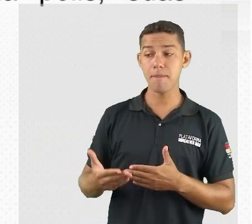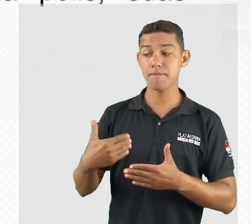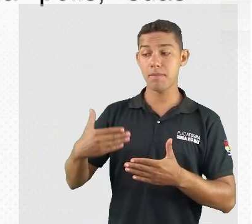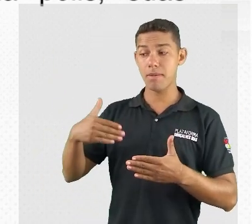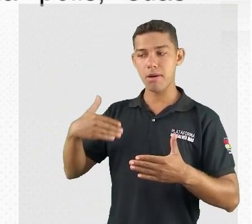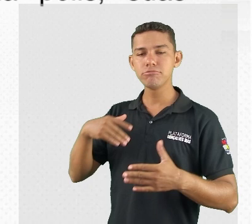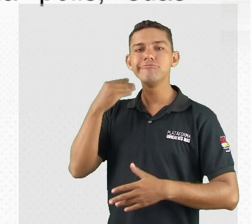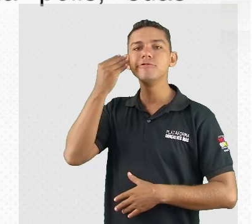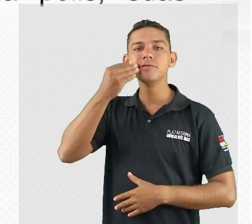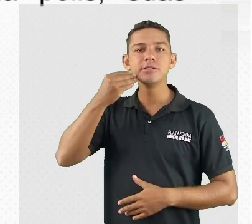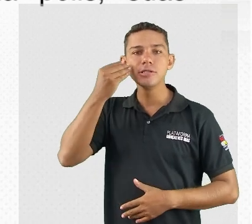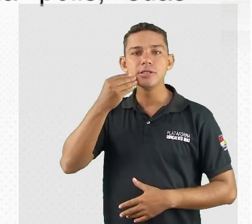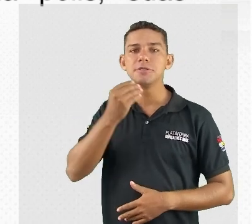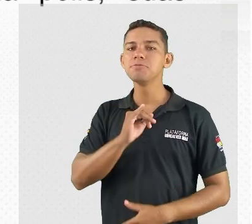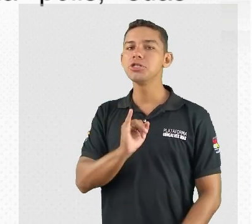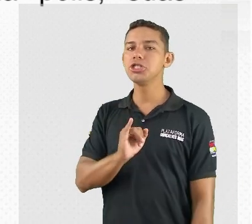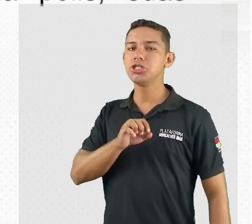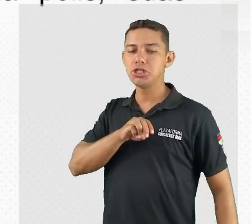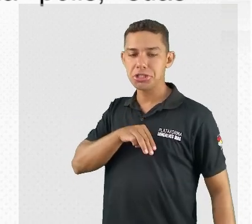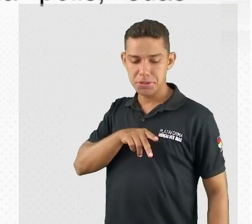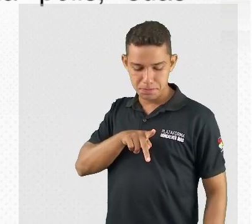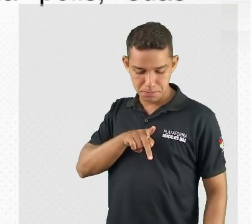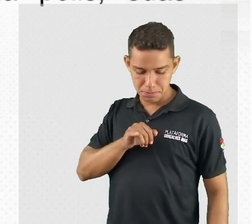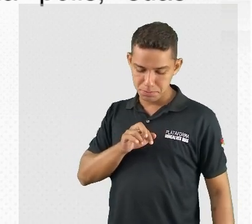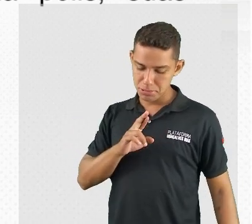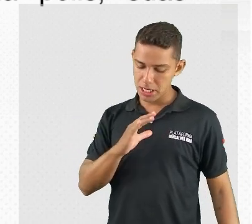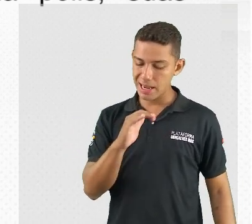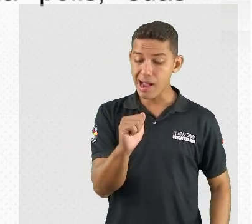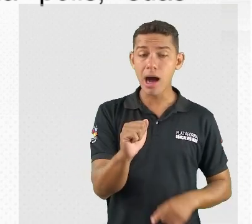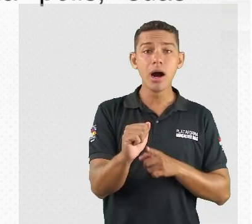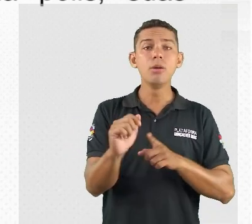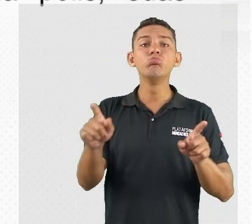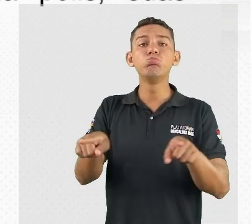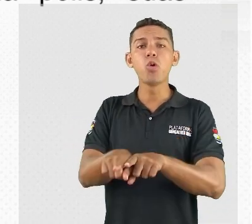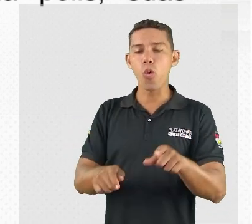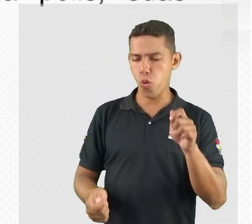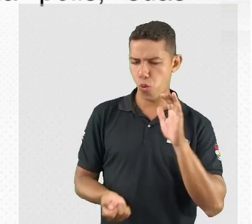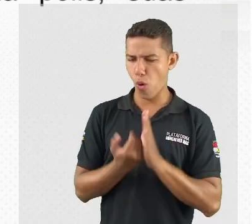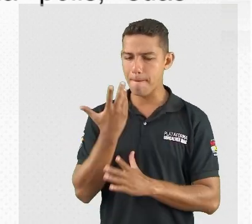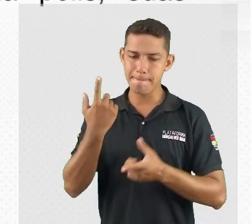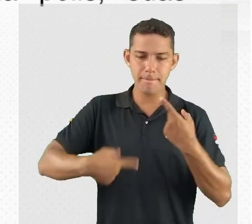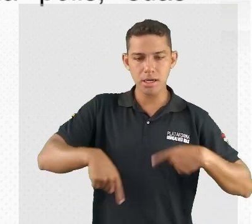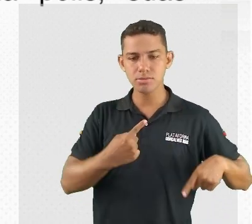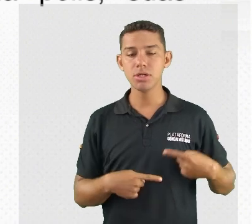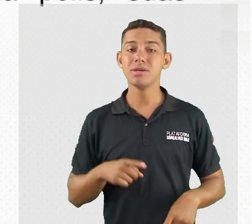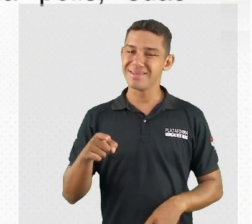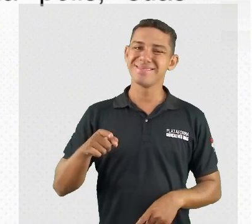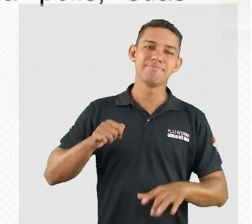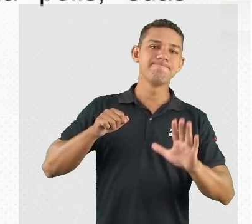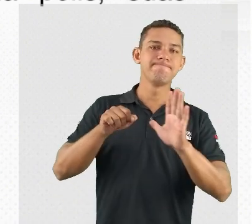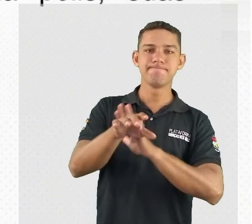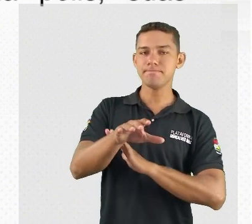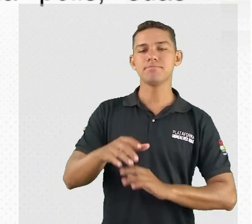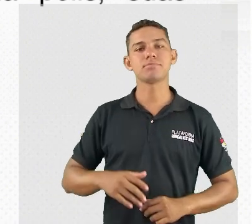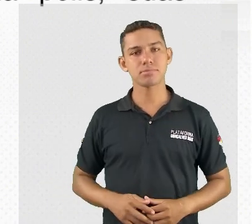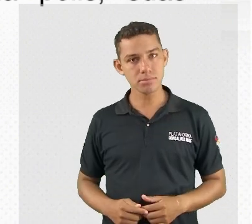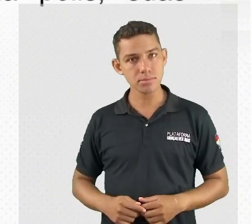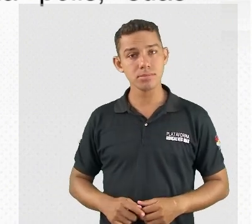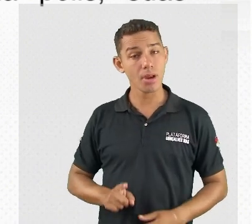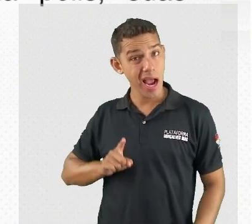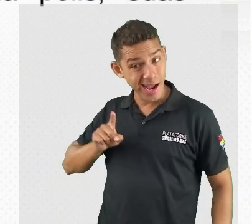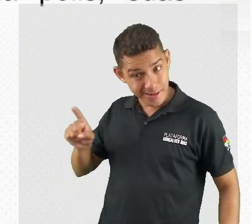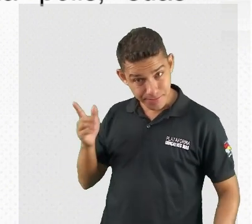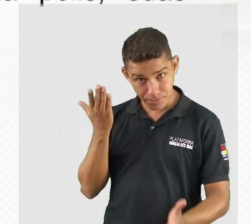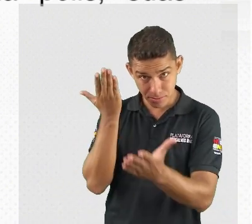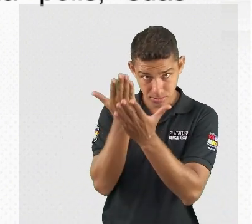grande experiência empírica, né? A elaboração da política dessa obra, né? E nesse estudo,